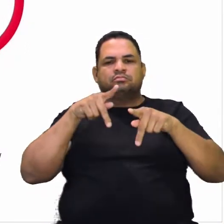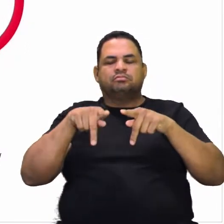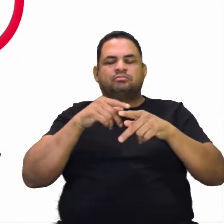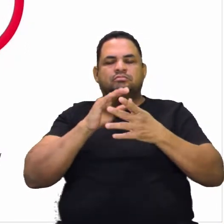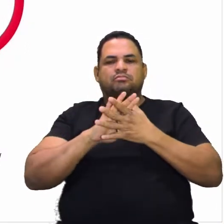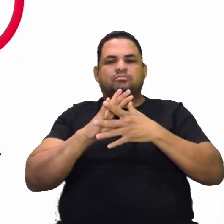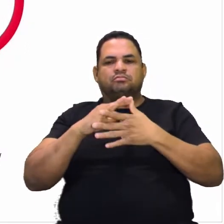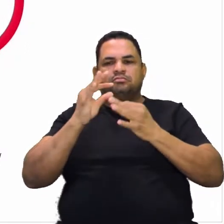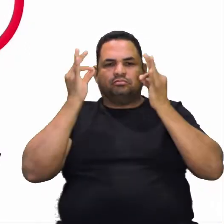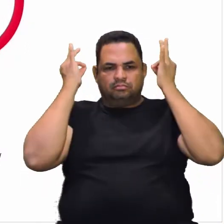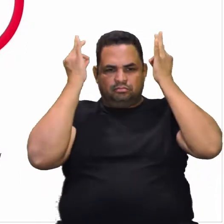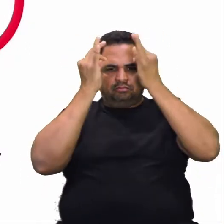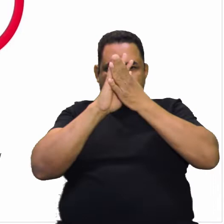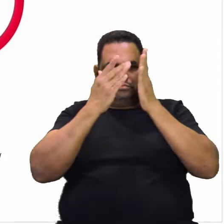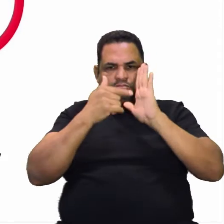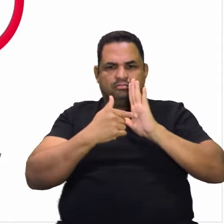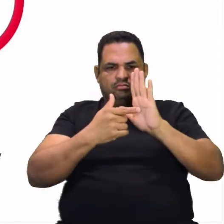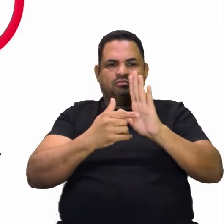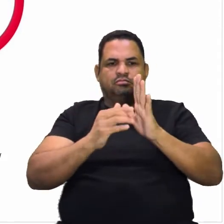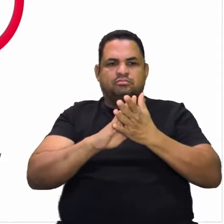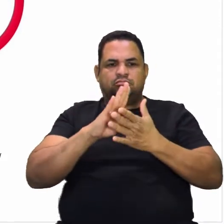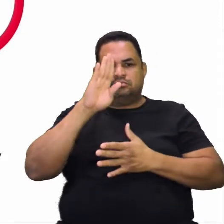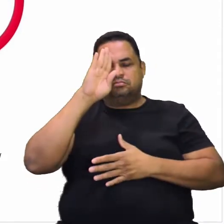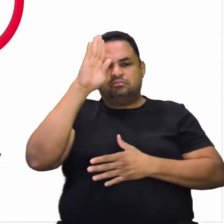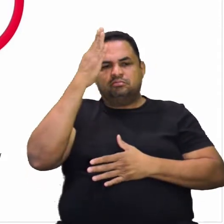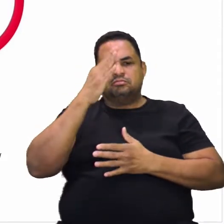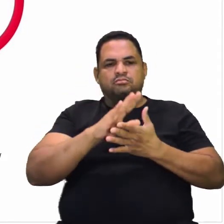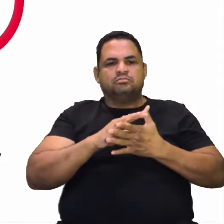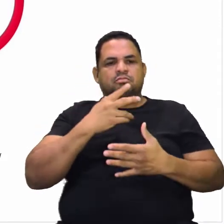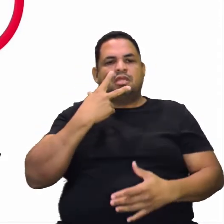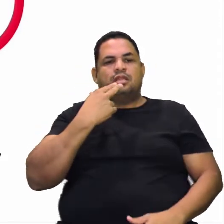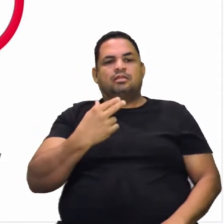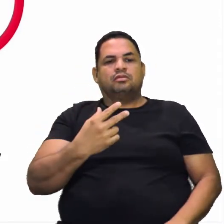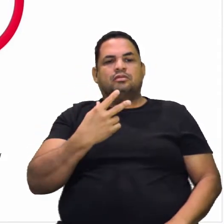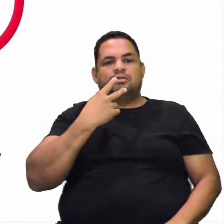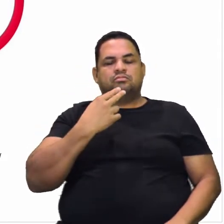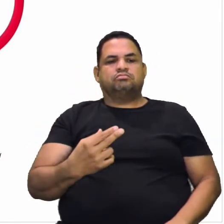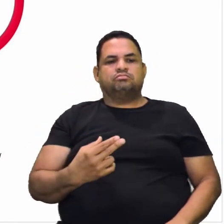seu legado. Primeiramente, a língua grega.